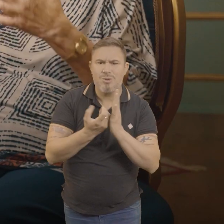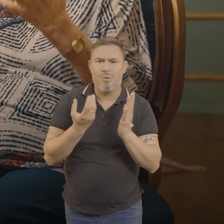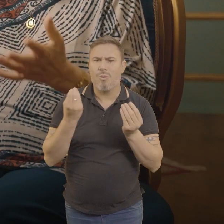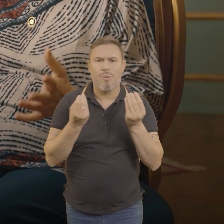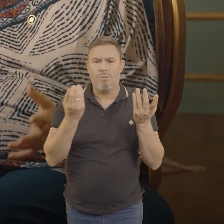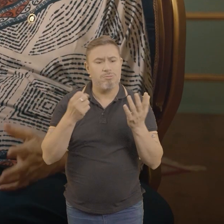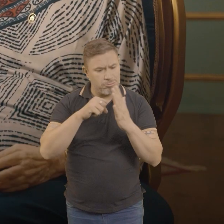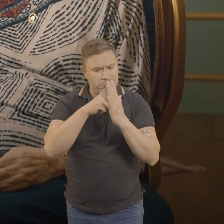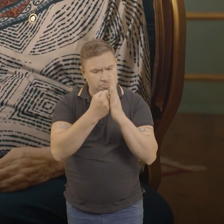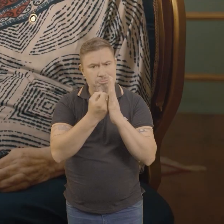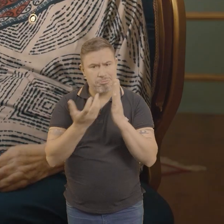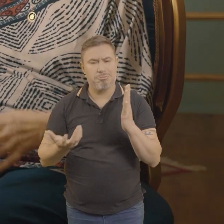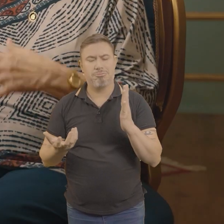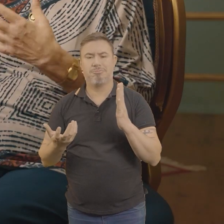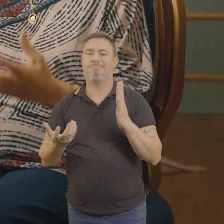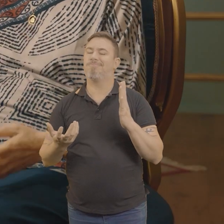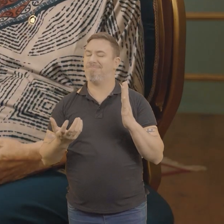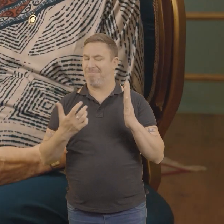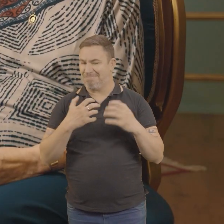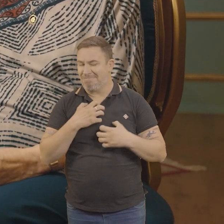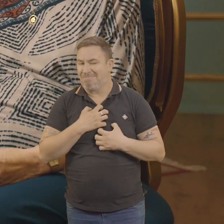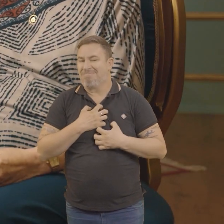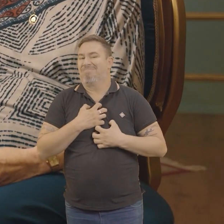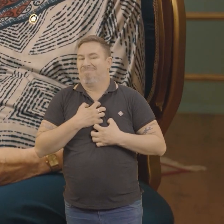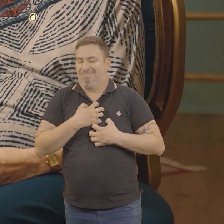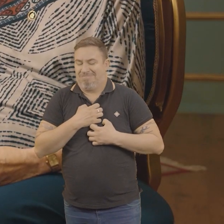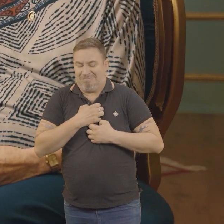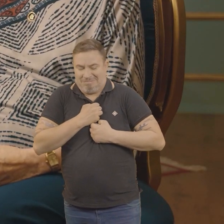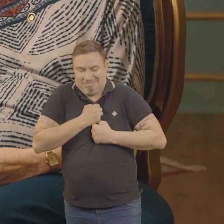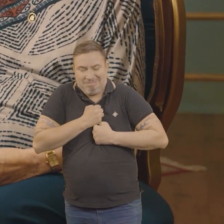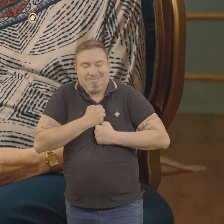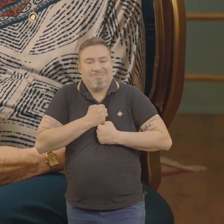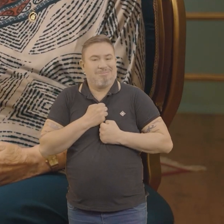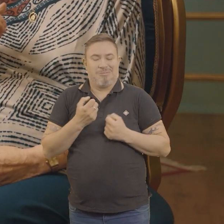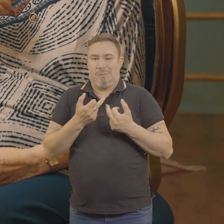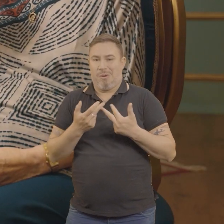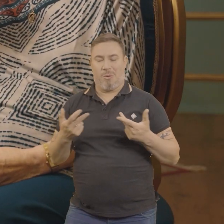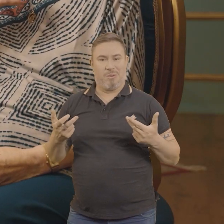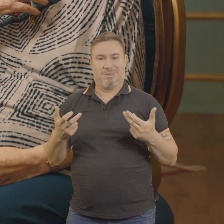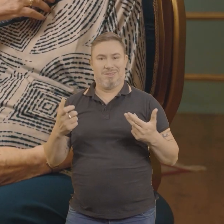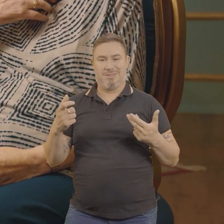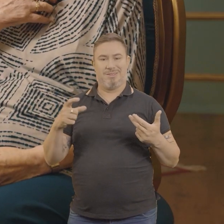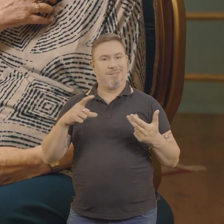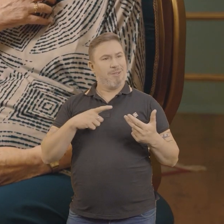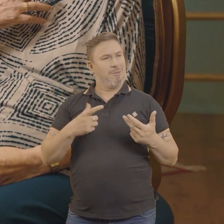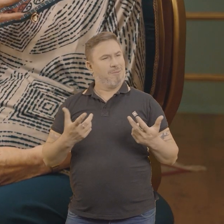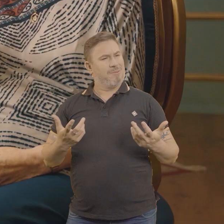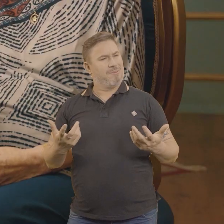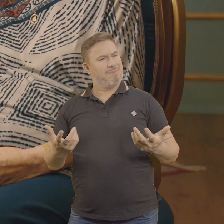como? Não, fechou. Então, aquilo me abalou, viu? Assim, foi uma coisa que eu